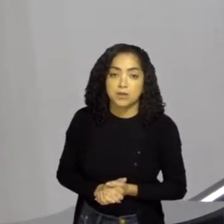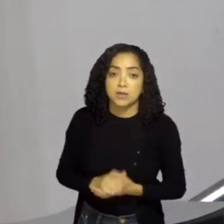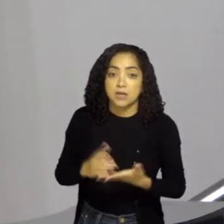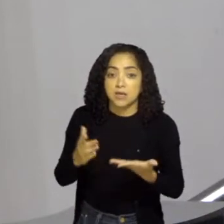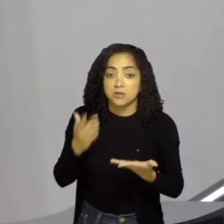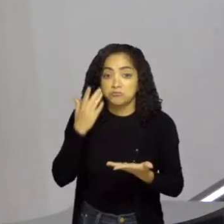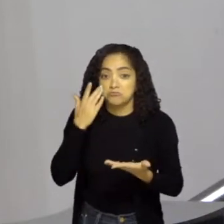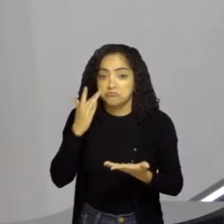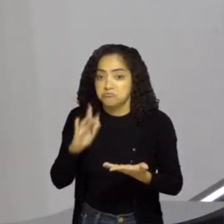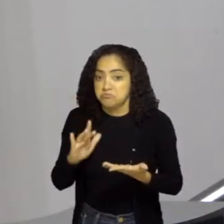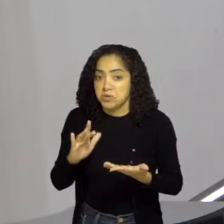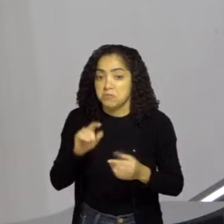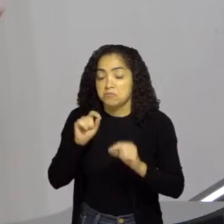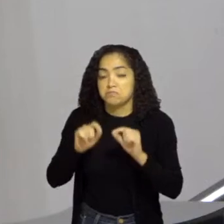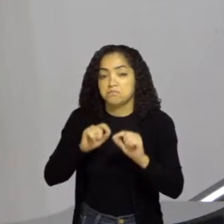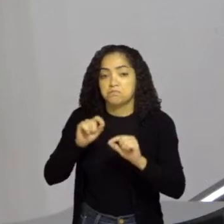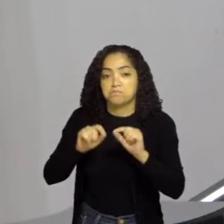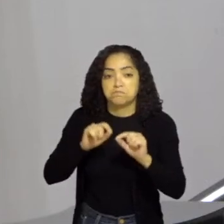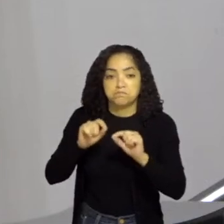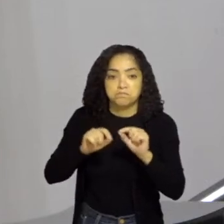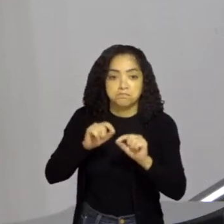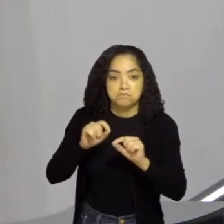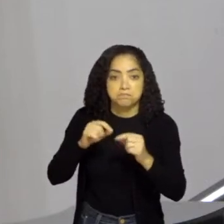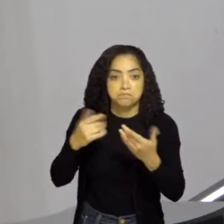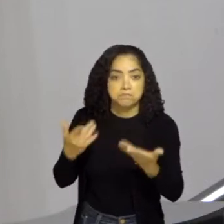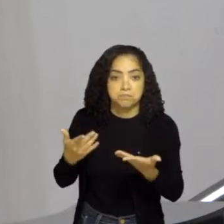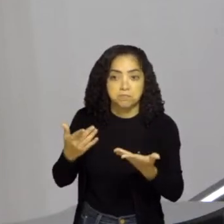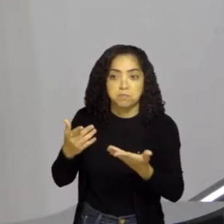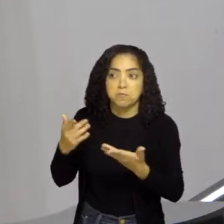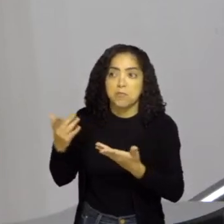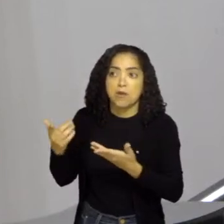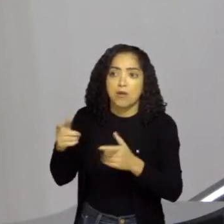quem são, não sabemos de onde vem.